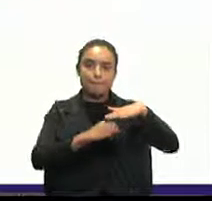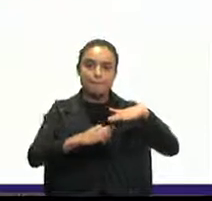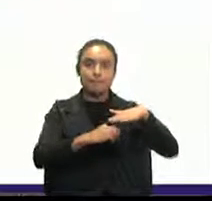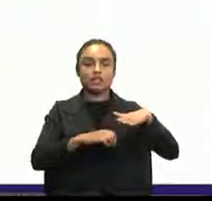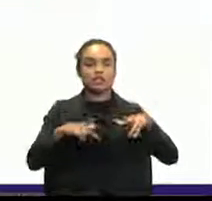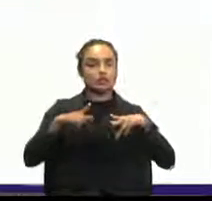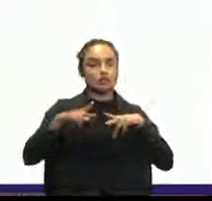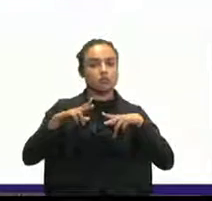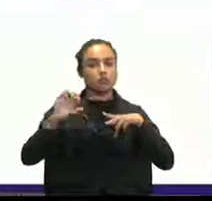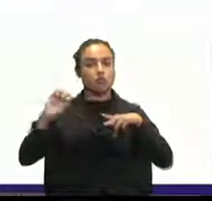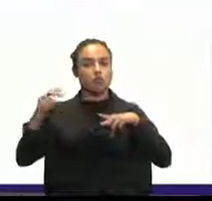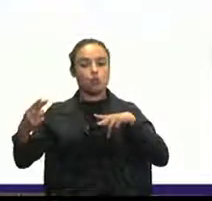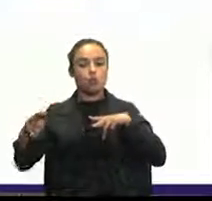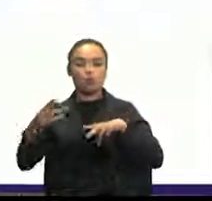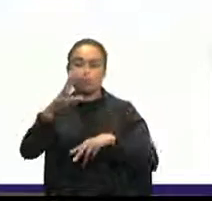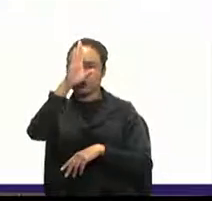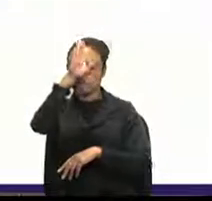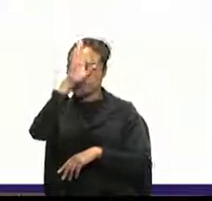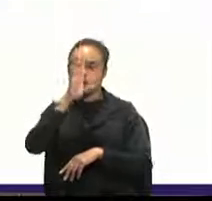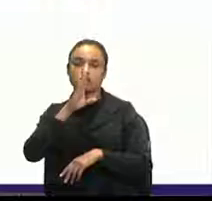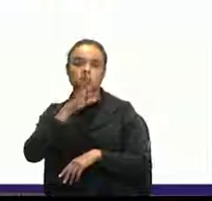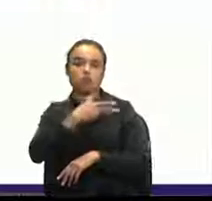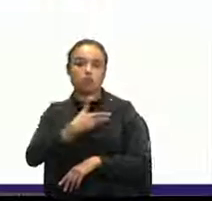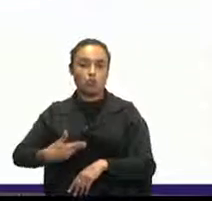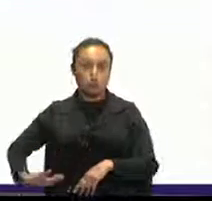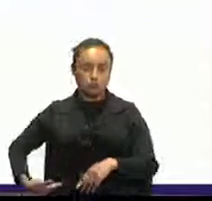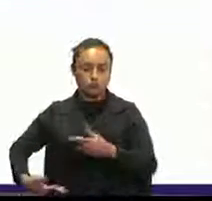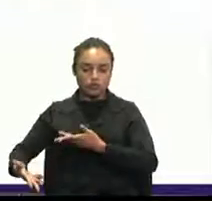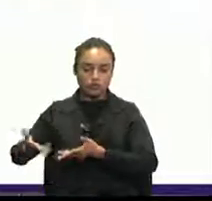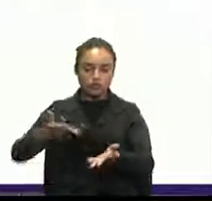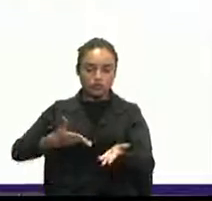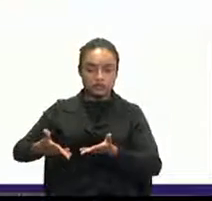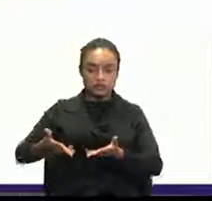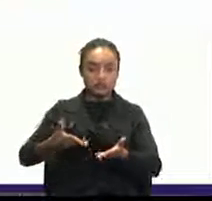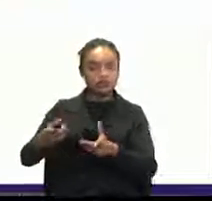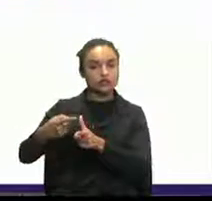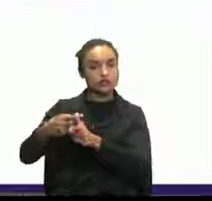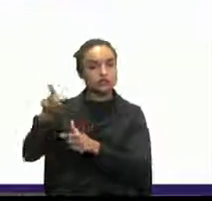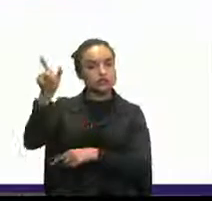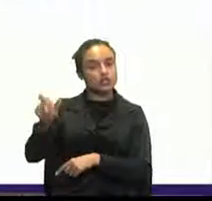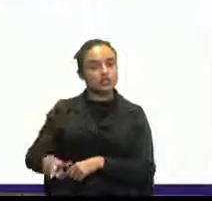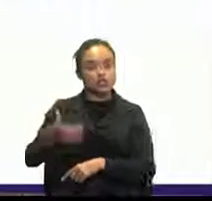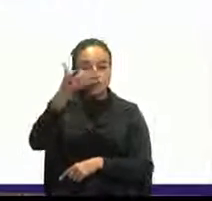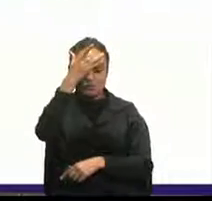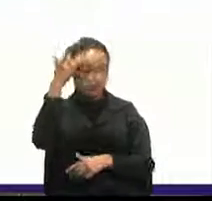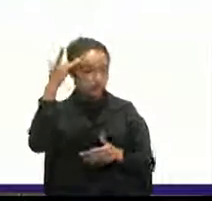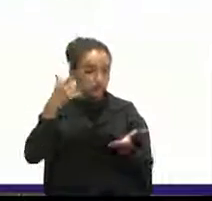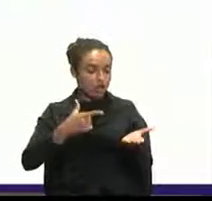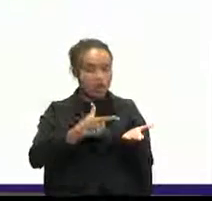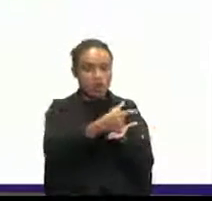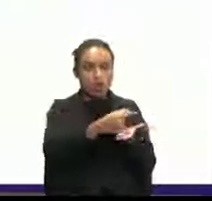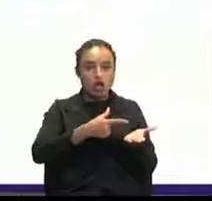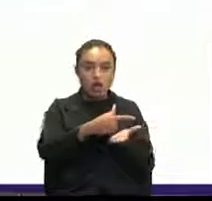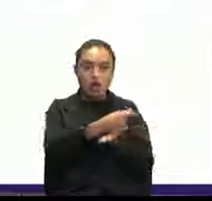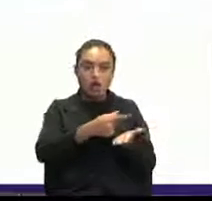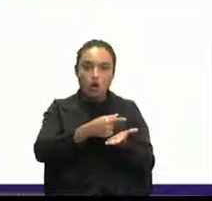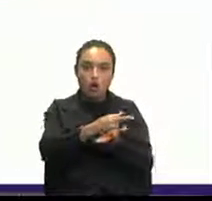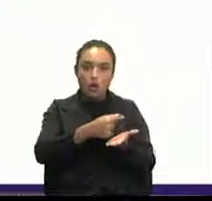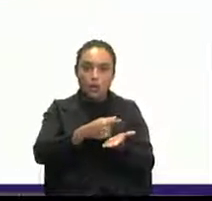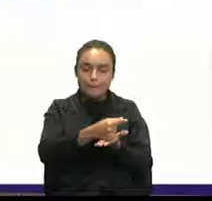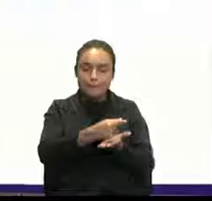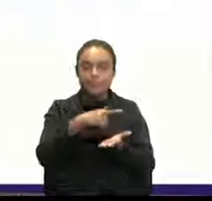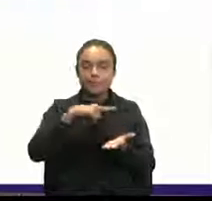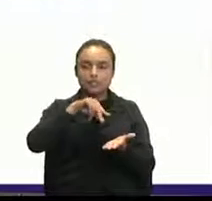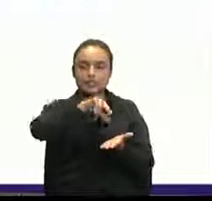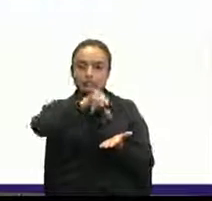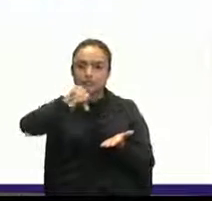compostas por um conjunto de direitos e deveres aos titulares e que podem ser comprados e vendidos embora o investidor dos